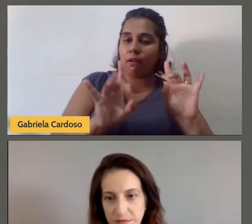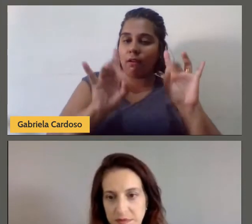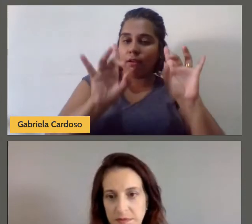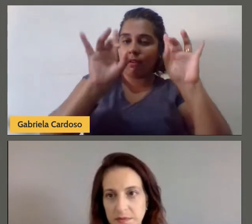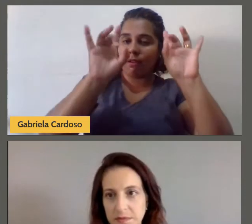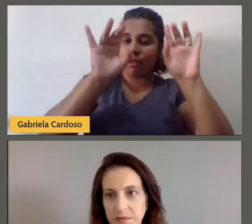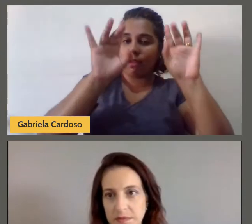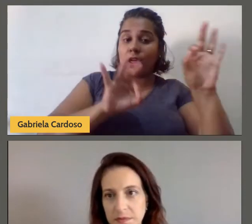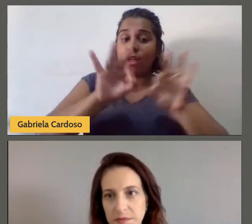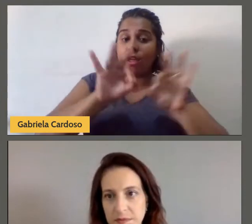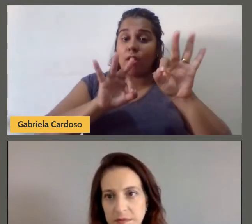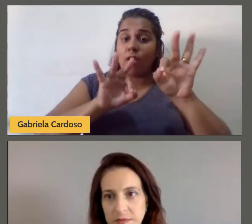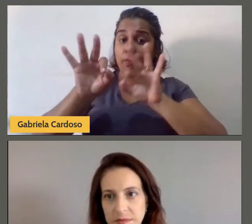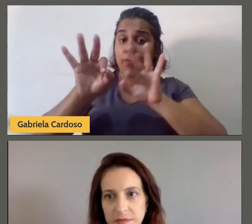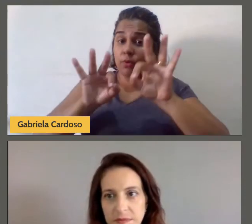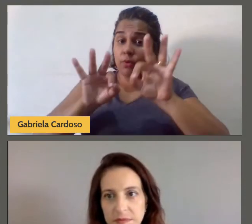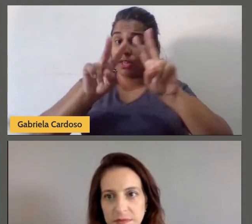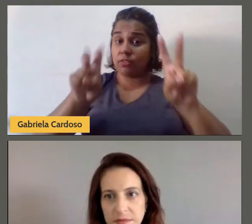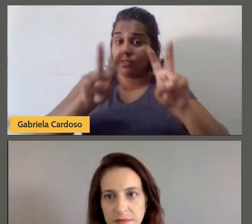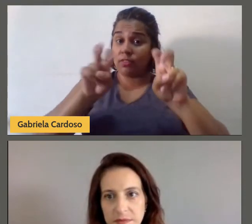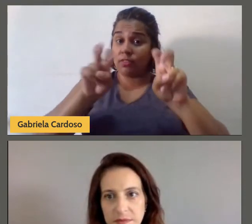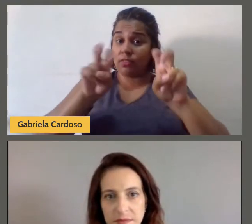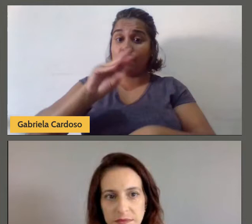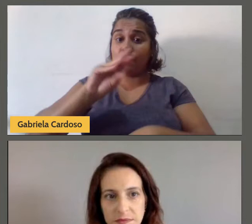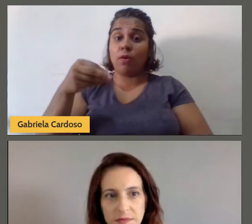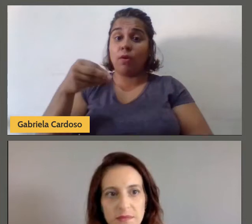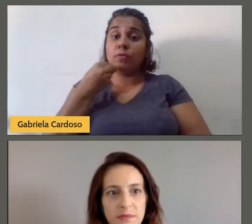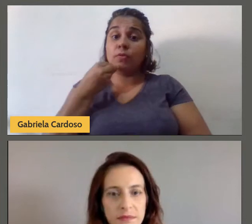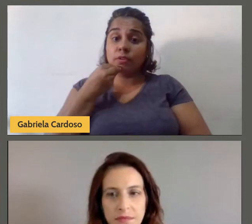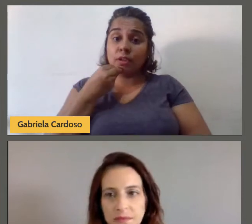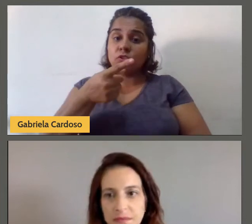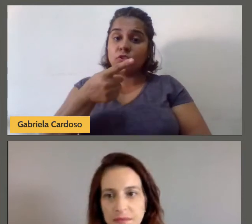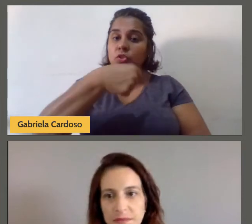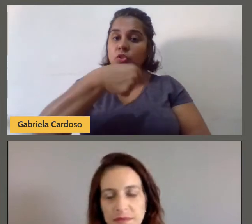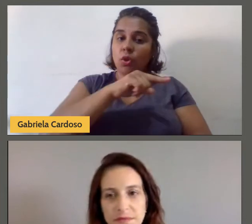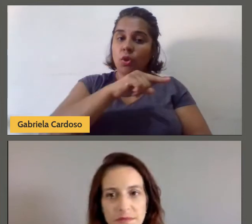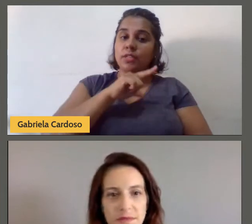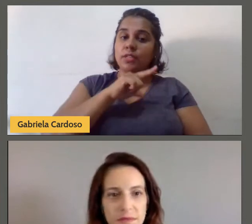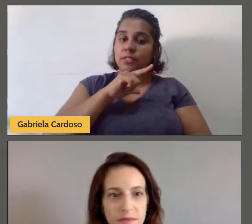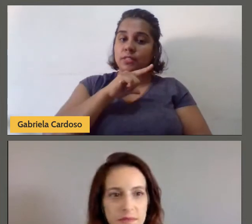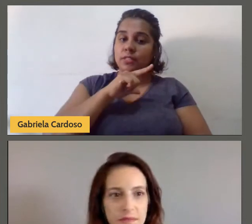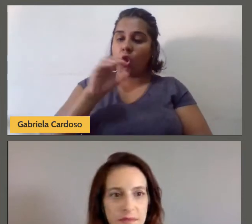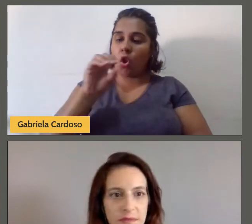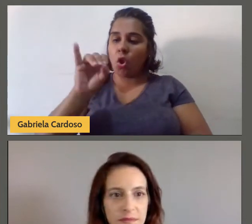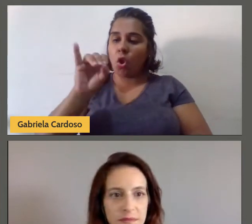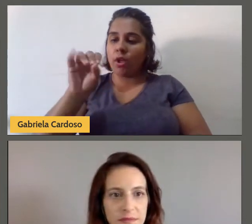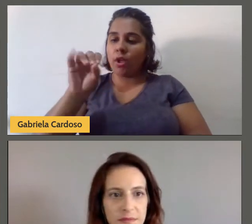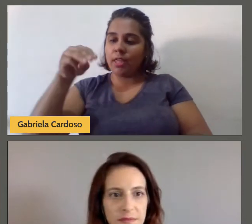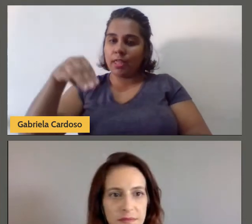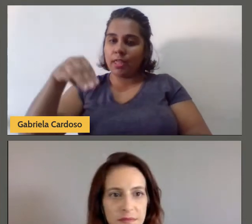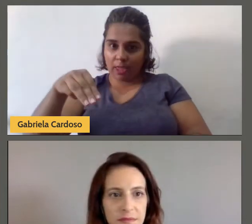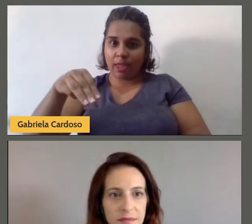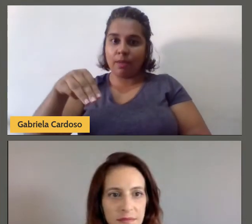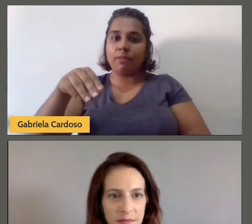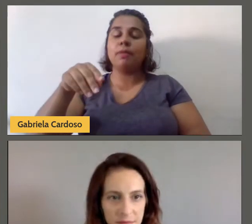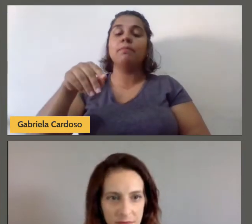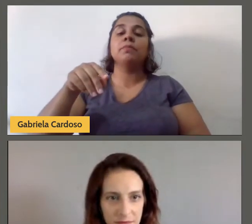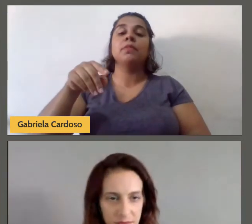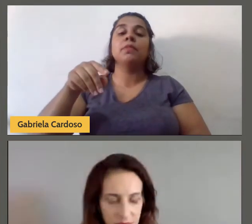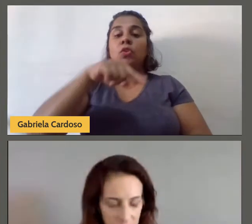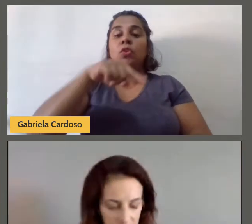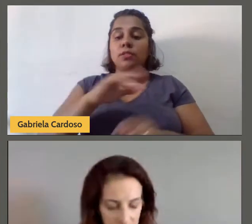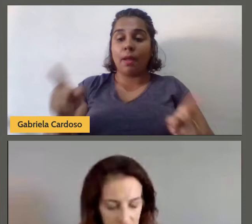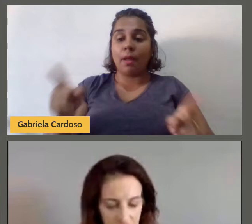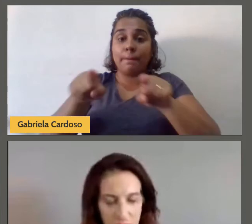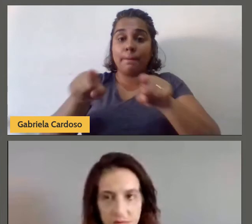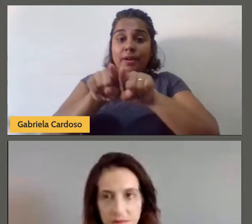chama Oportunidades, que está sendo realizado em parceria com a OIM, que é a Organização Internacional das Migrações das Nações Unidas, financiado pela